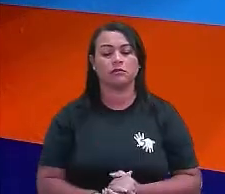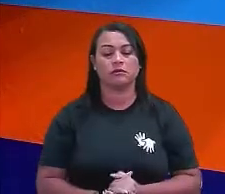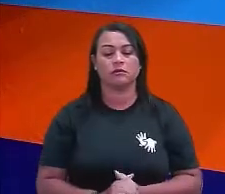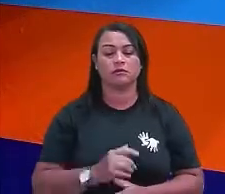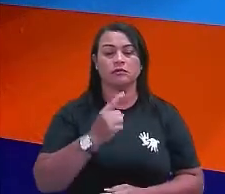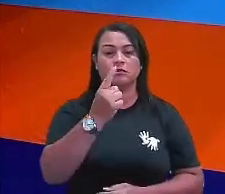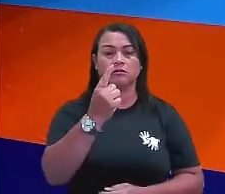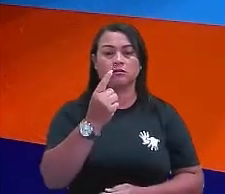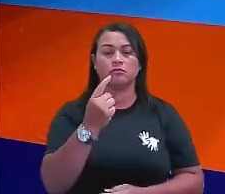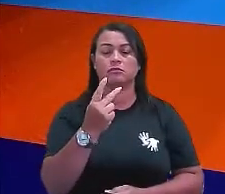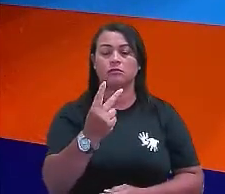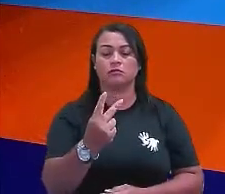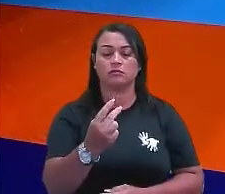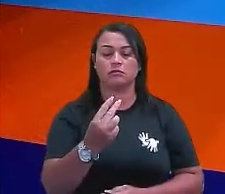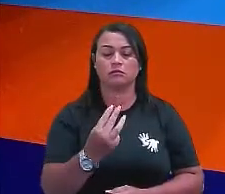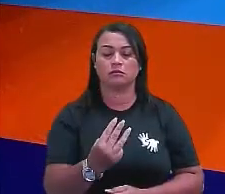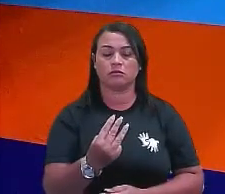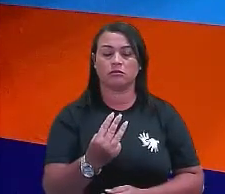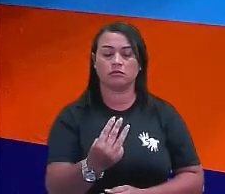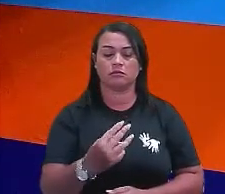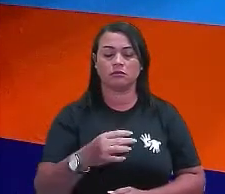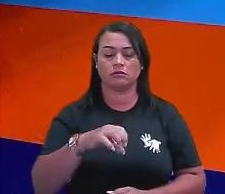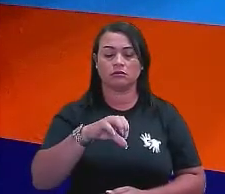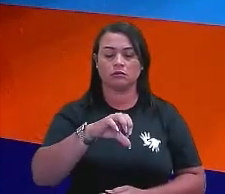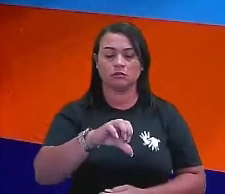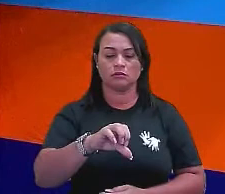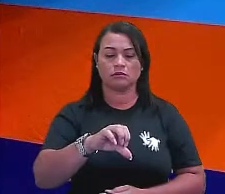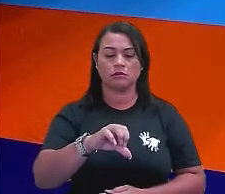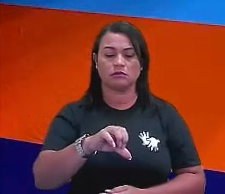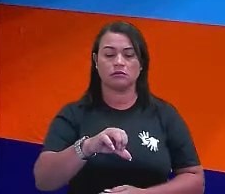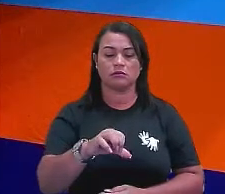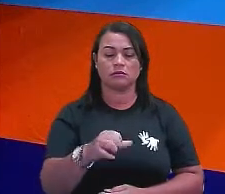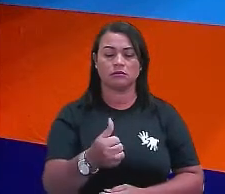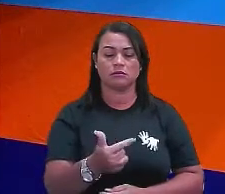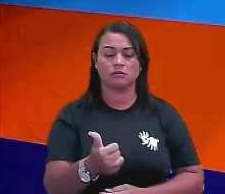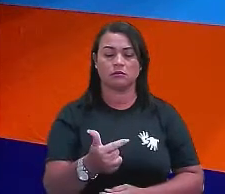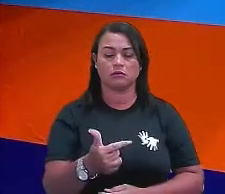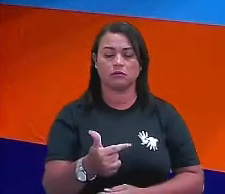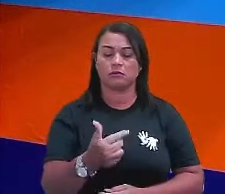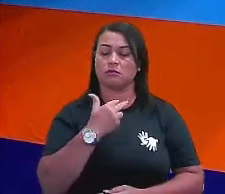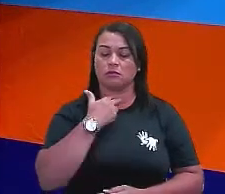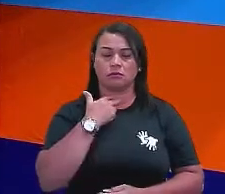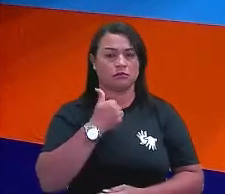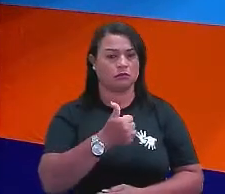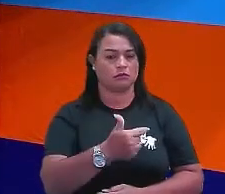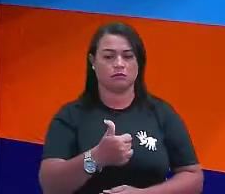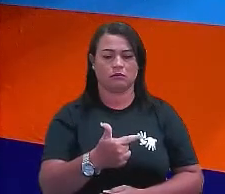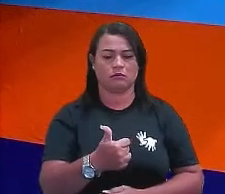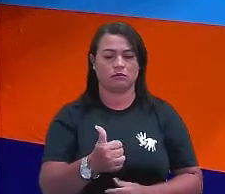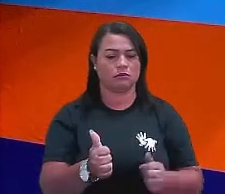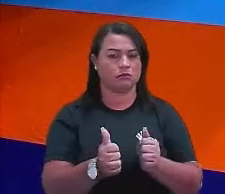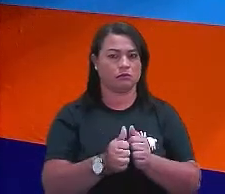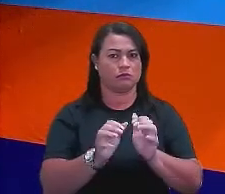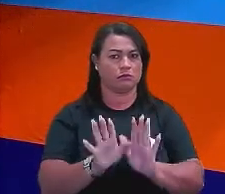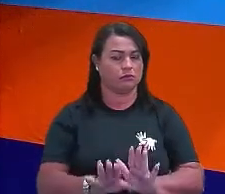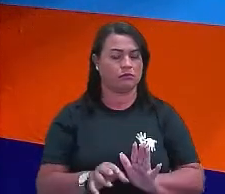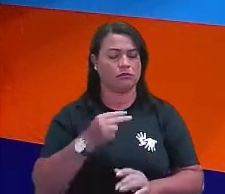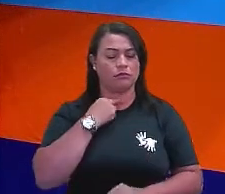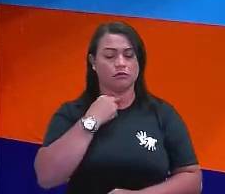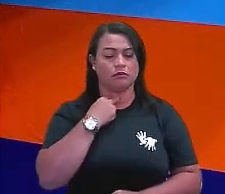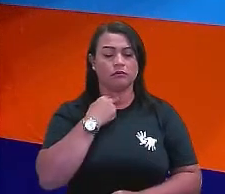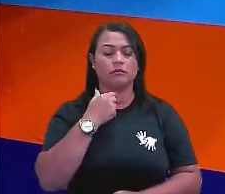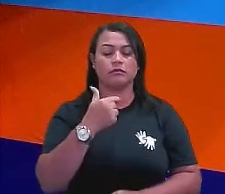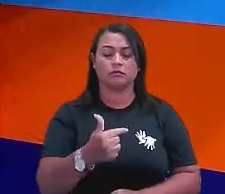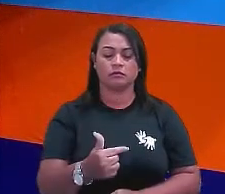1 mais 2, 3. 3 mais 9 vai dar 12 e eu não posso botar o 12 todinho aqui. Então,